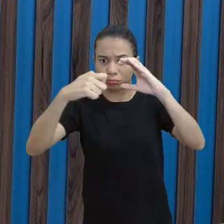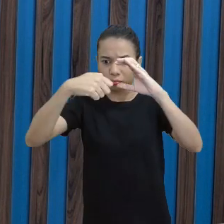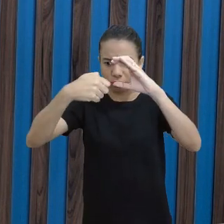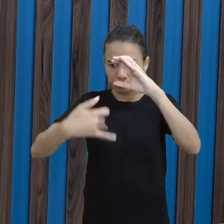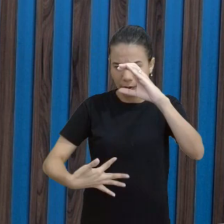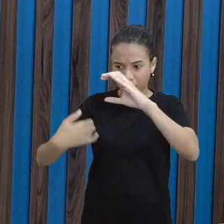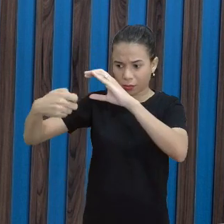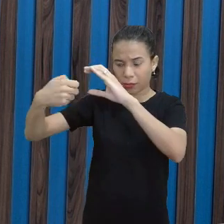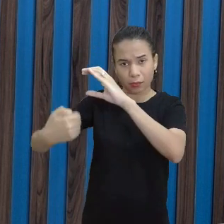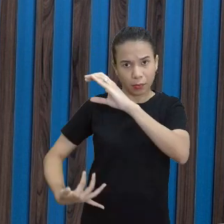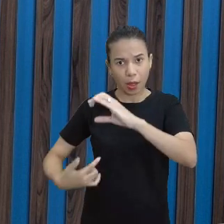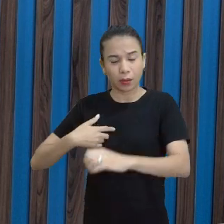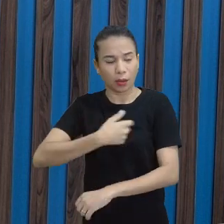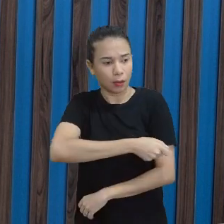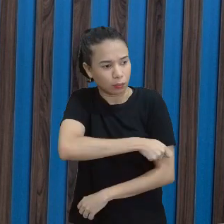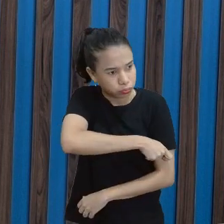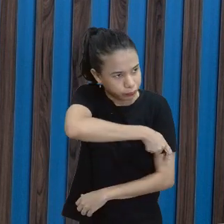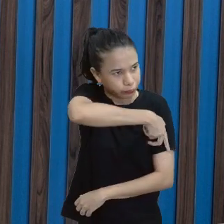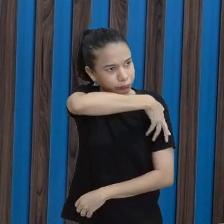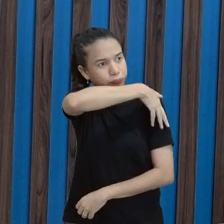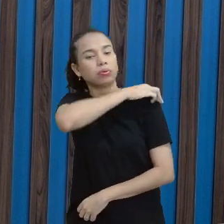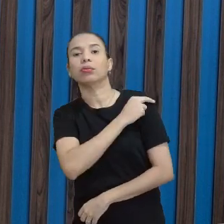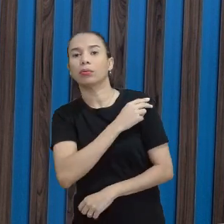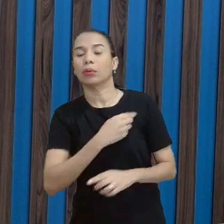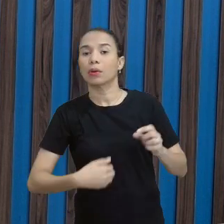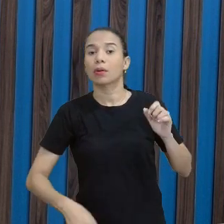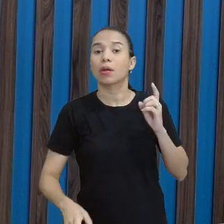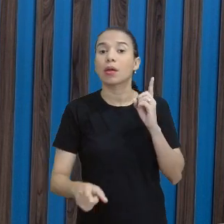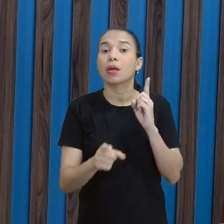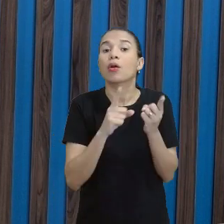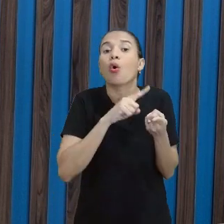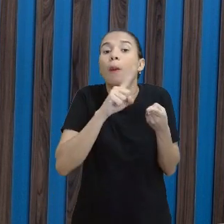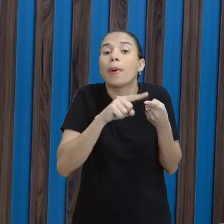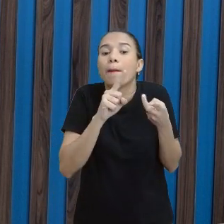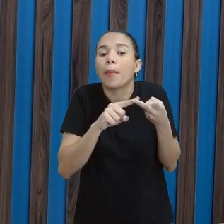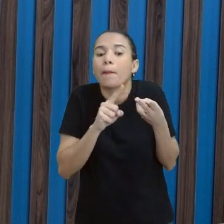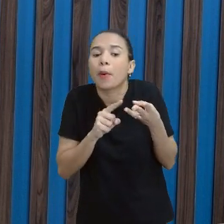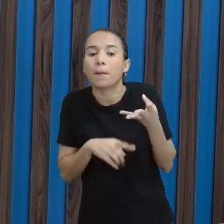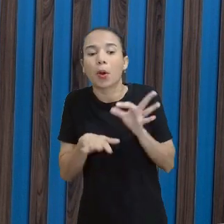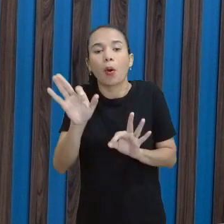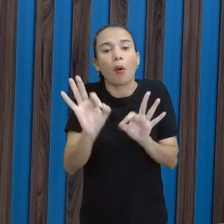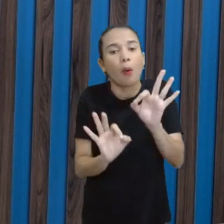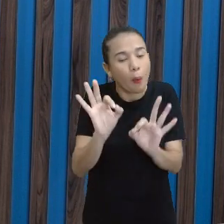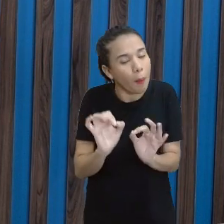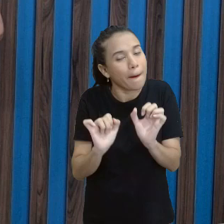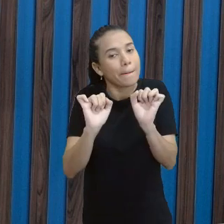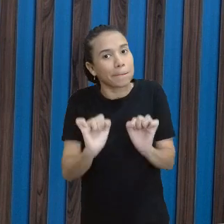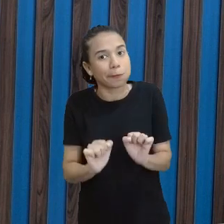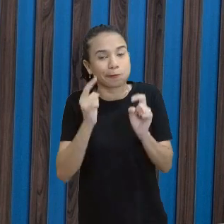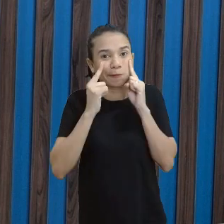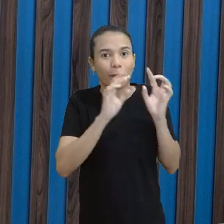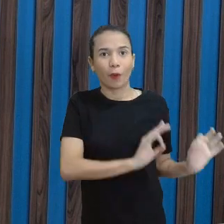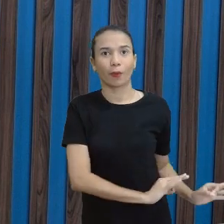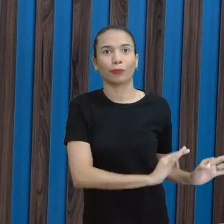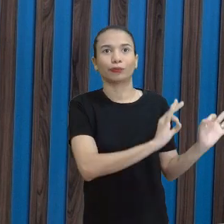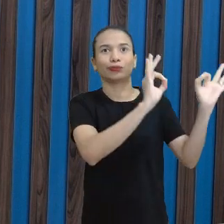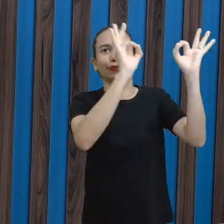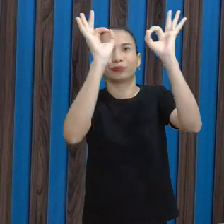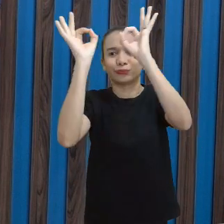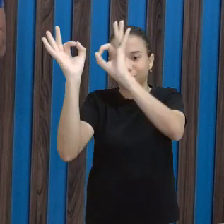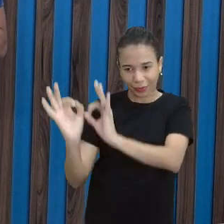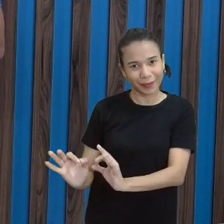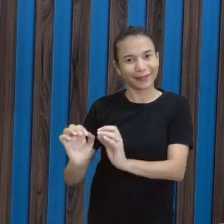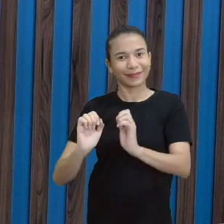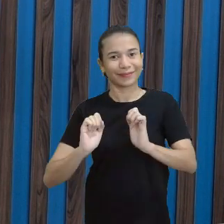anos, Nessa playlist vocês encontram cada um separadinho e podem maratonar aí à